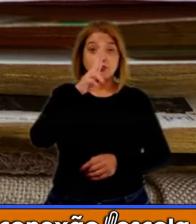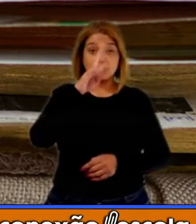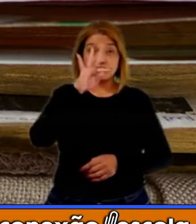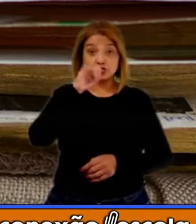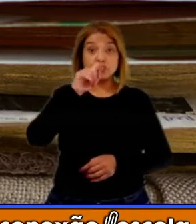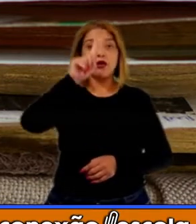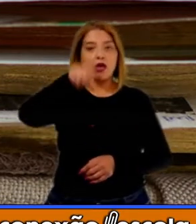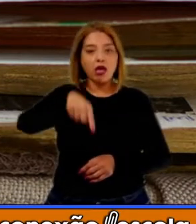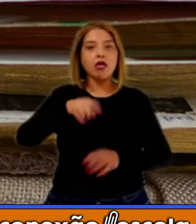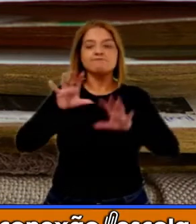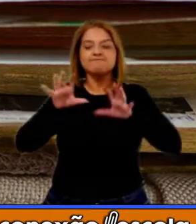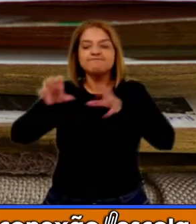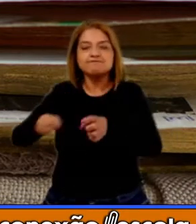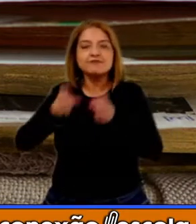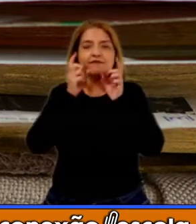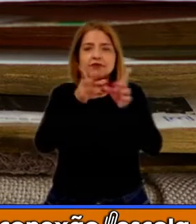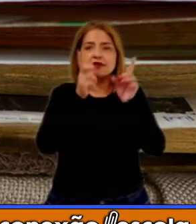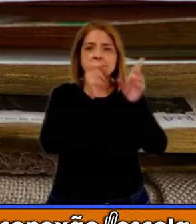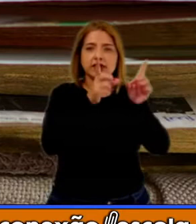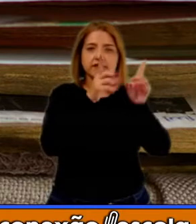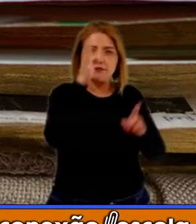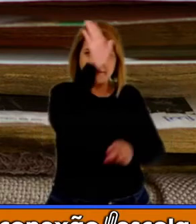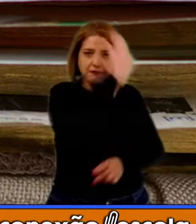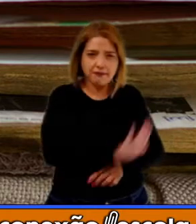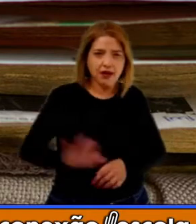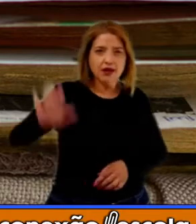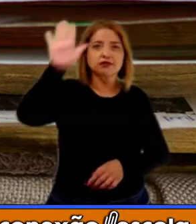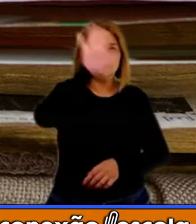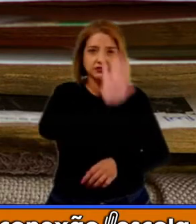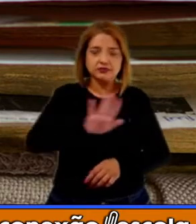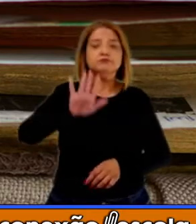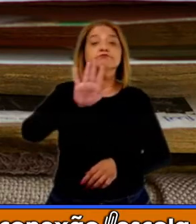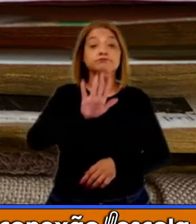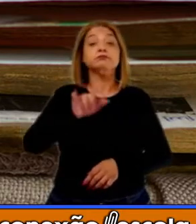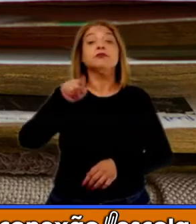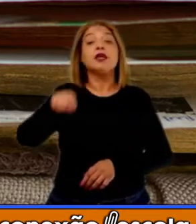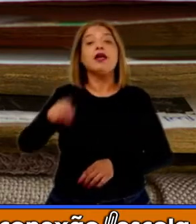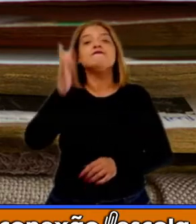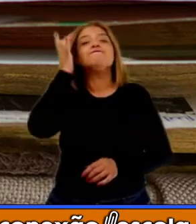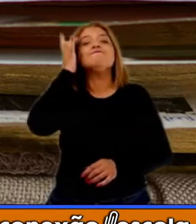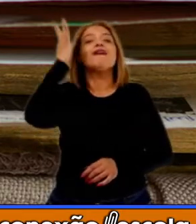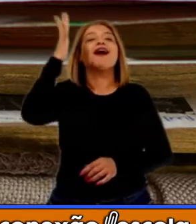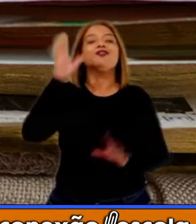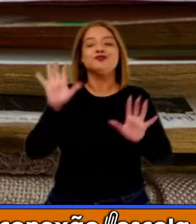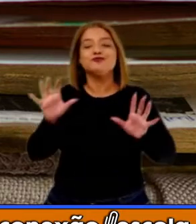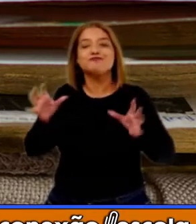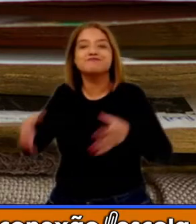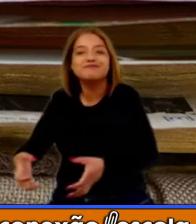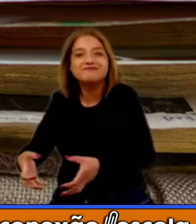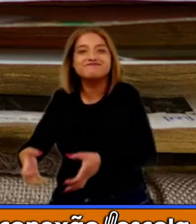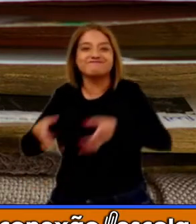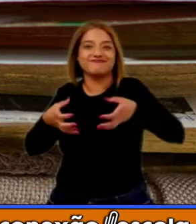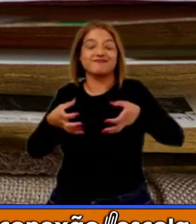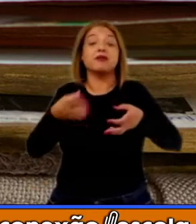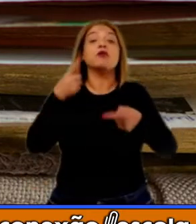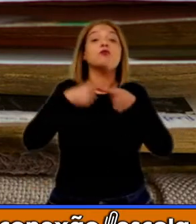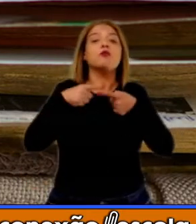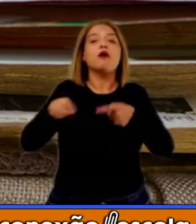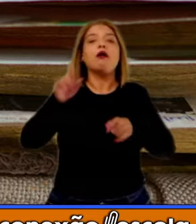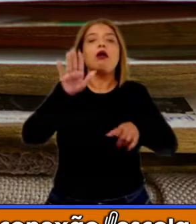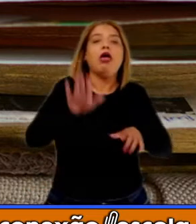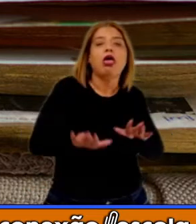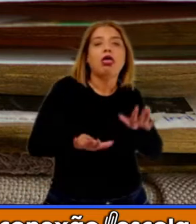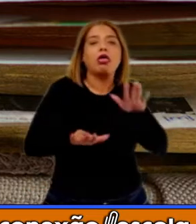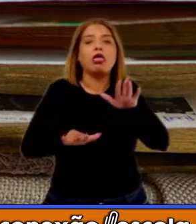mais traficados do Brasil? O jabuti, ele é uma presa fácil de ser capturada, porque ele tem